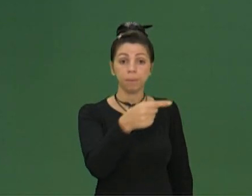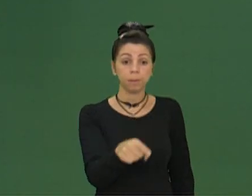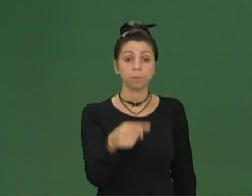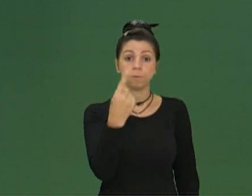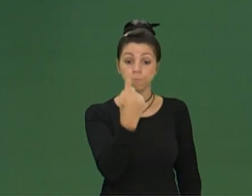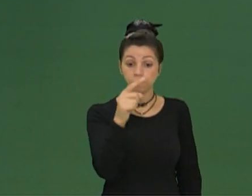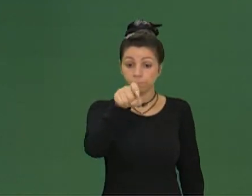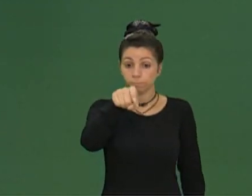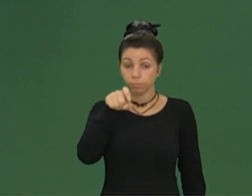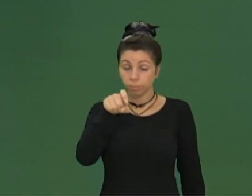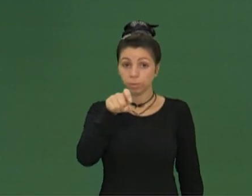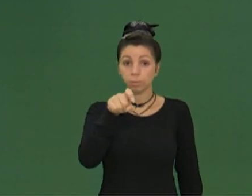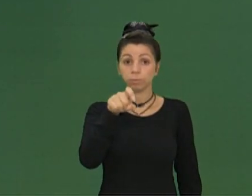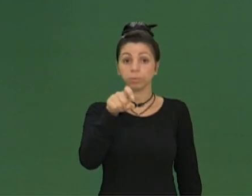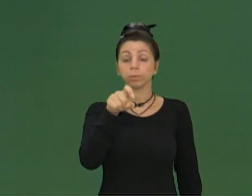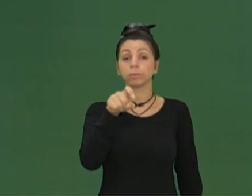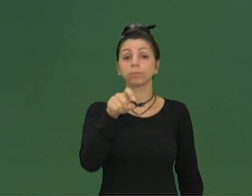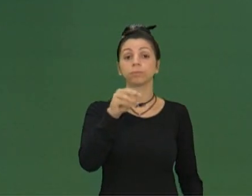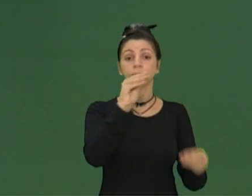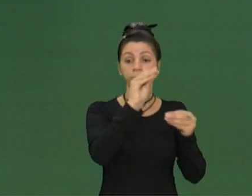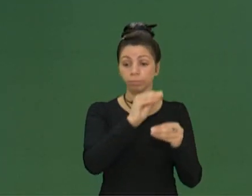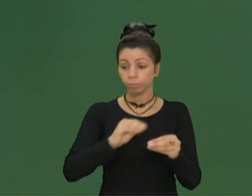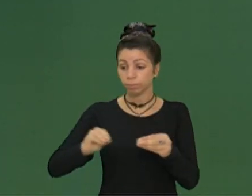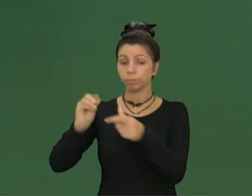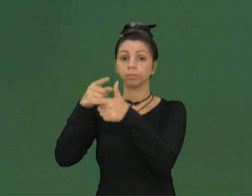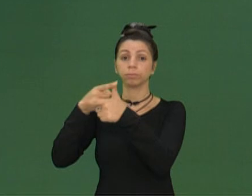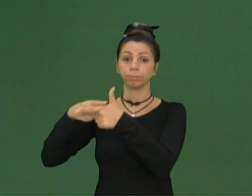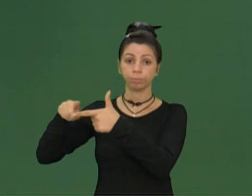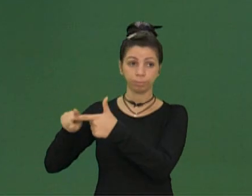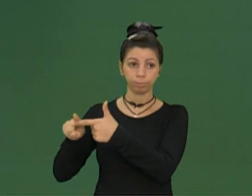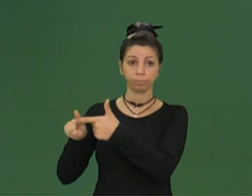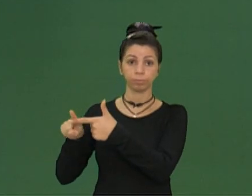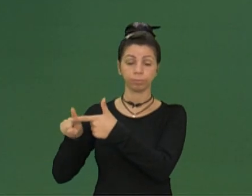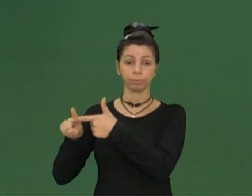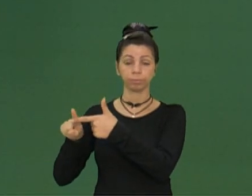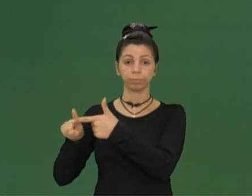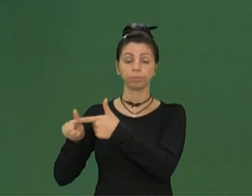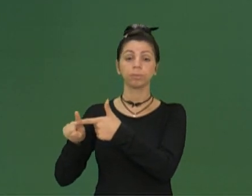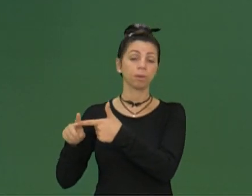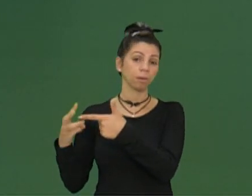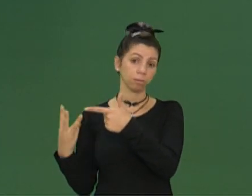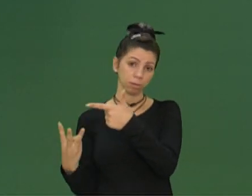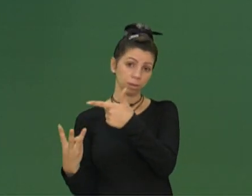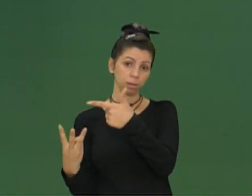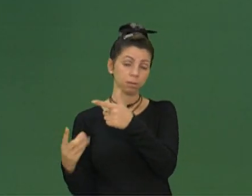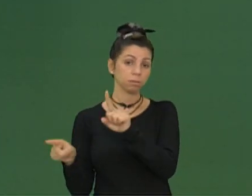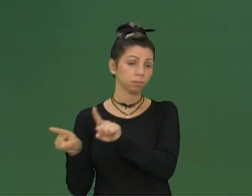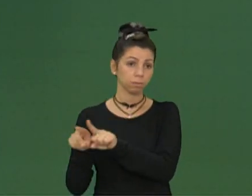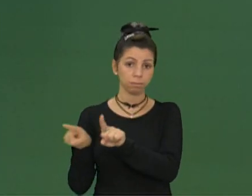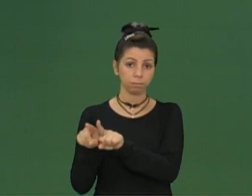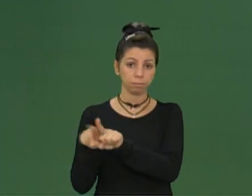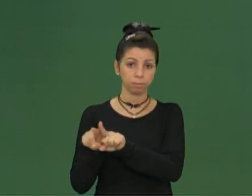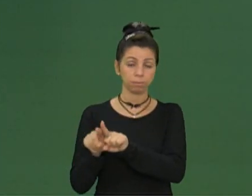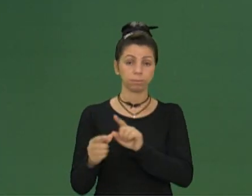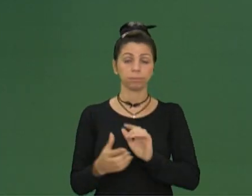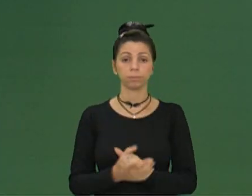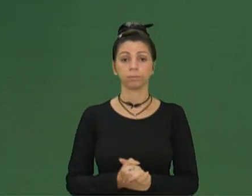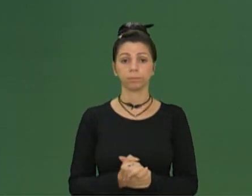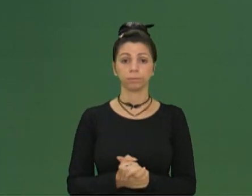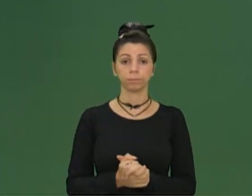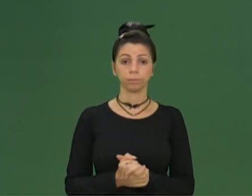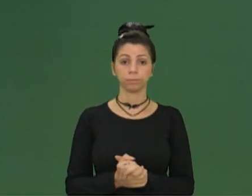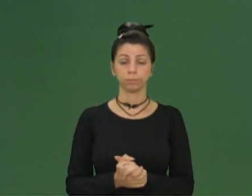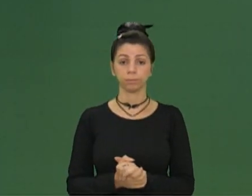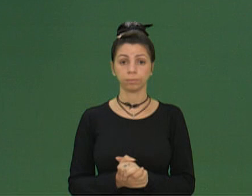eu posso passar ele o quê? Dividindo, que vai resultar em 3 também, porque menos 3 vezes divididos por menos 1,